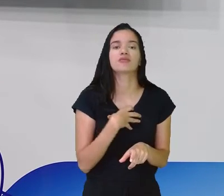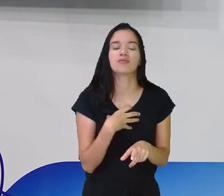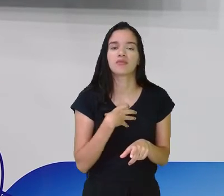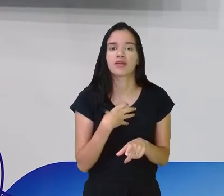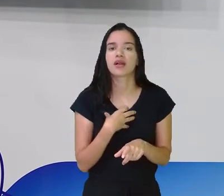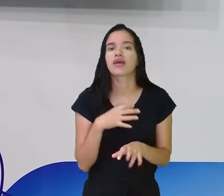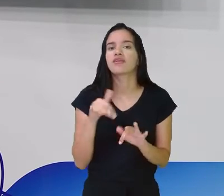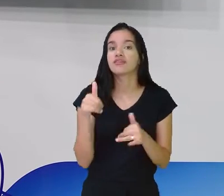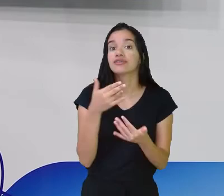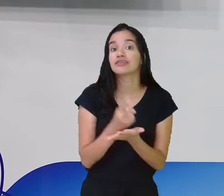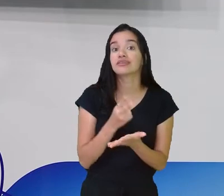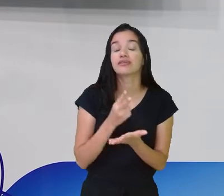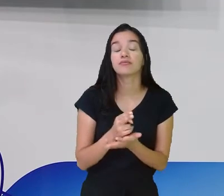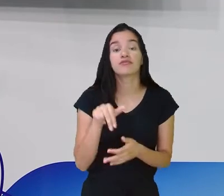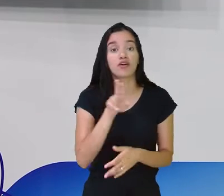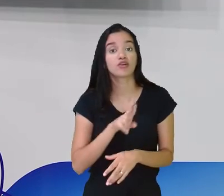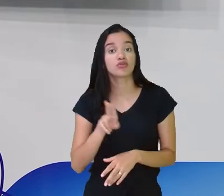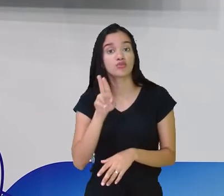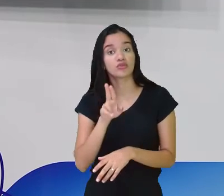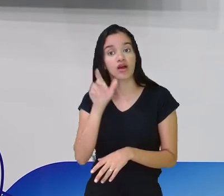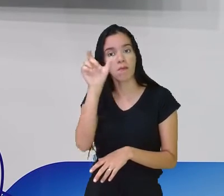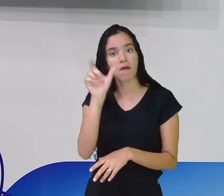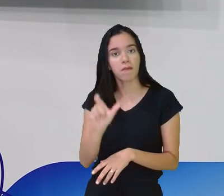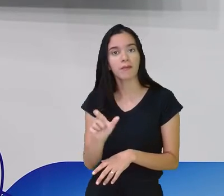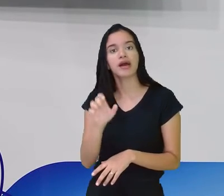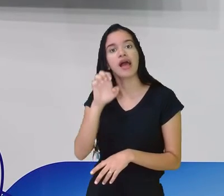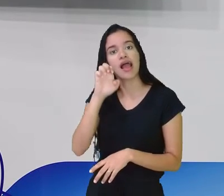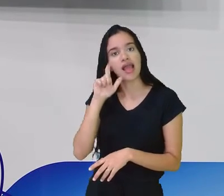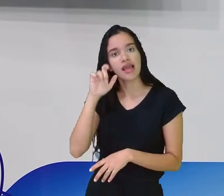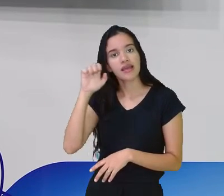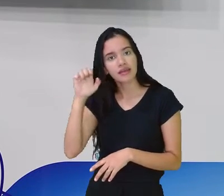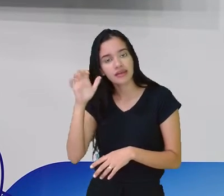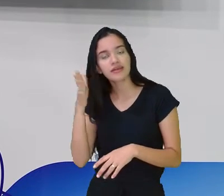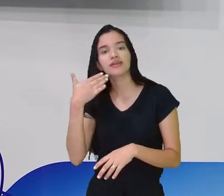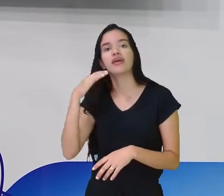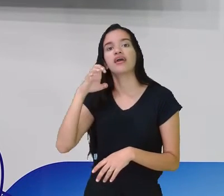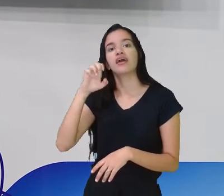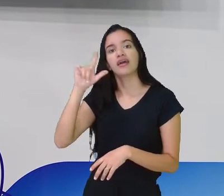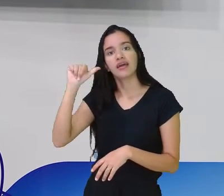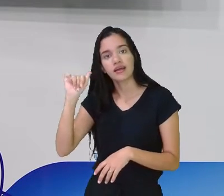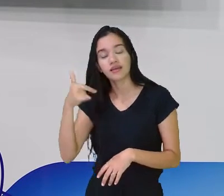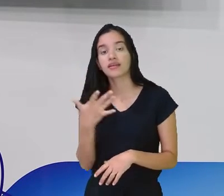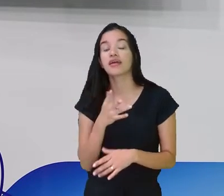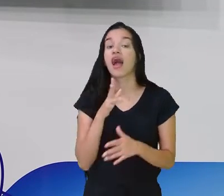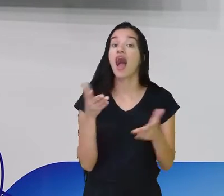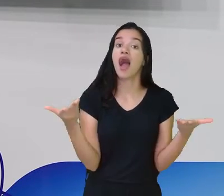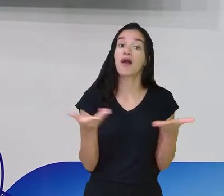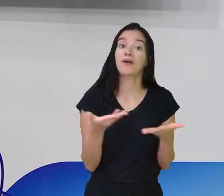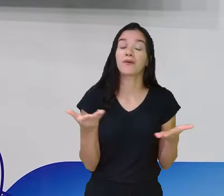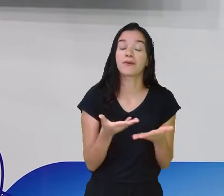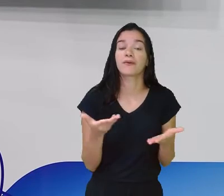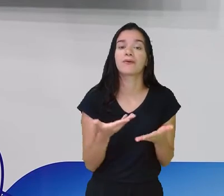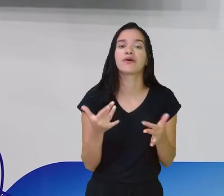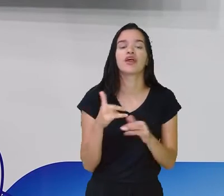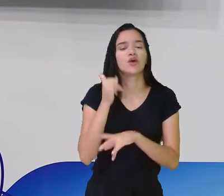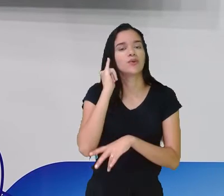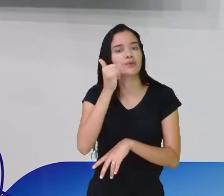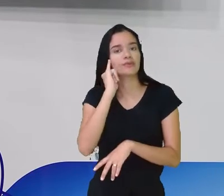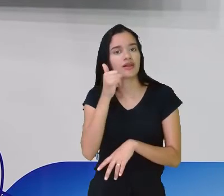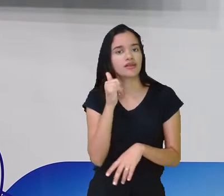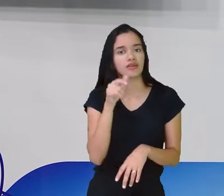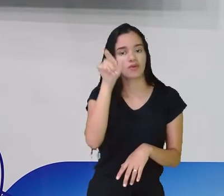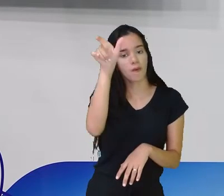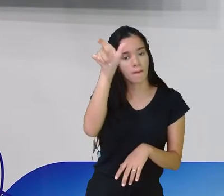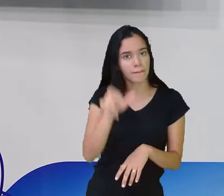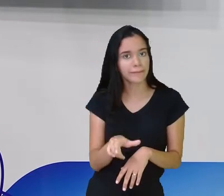ele sempre vai usar o pronome ele, ela, aí a terceira pessoa. Quando tem um narrador personagem, ele faz parte da